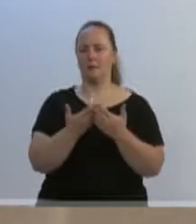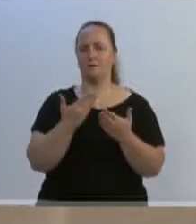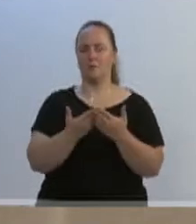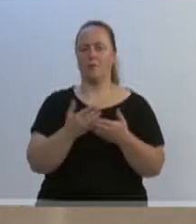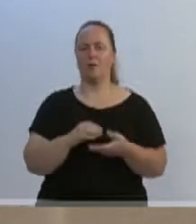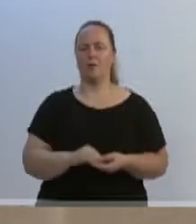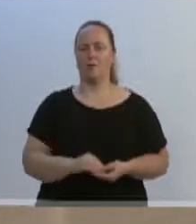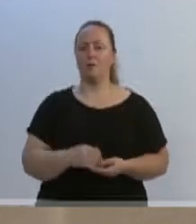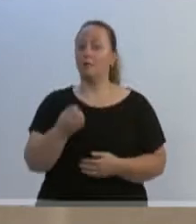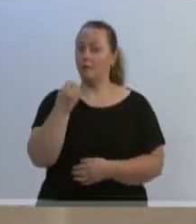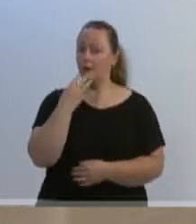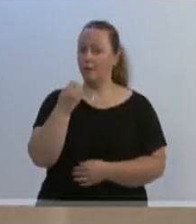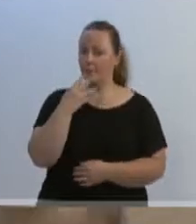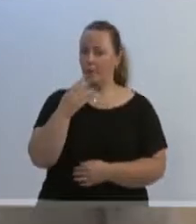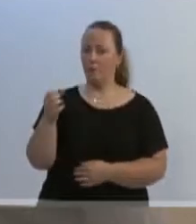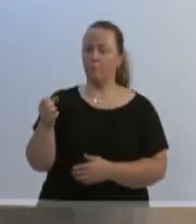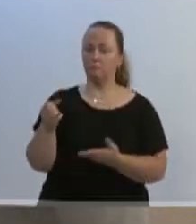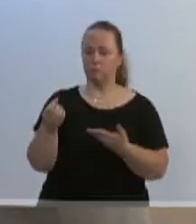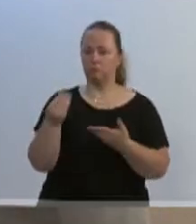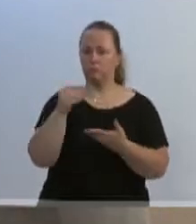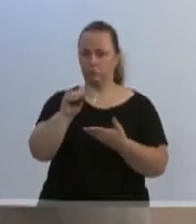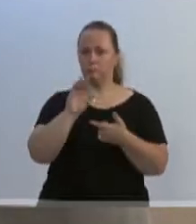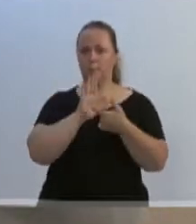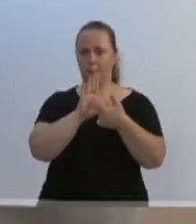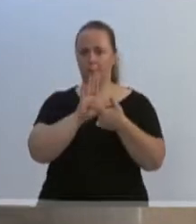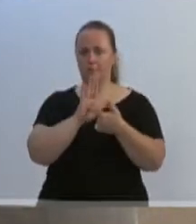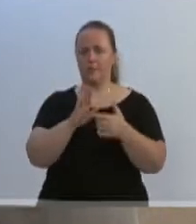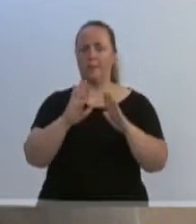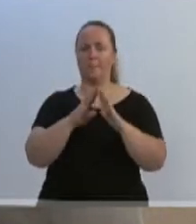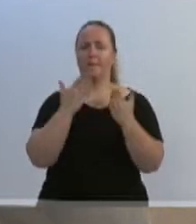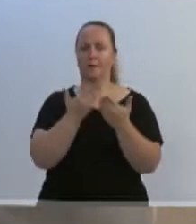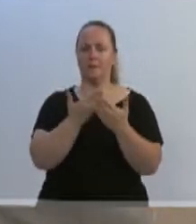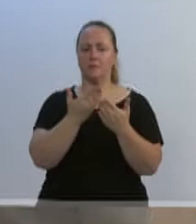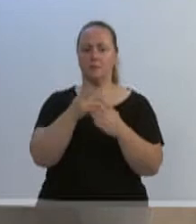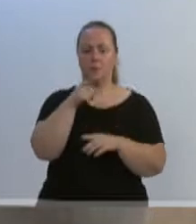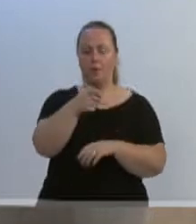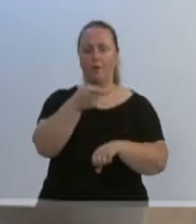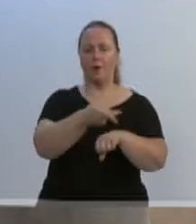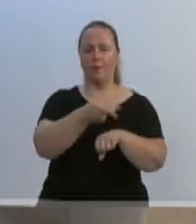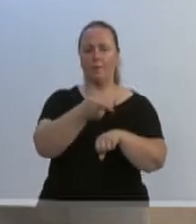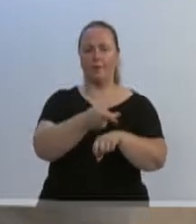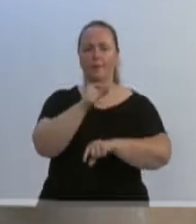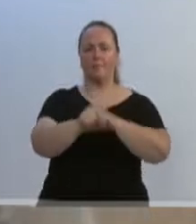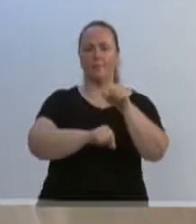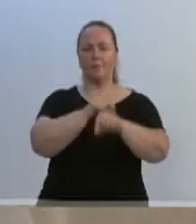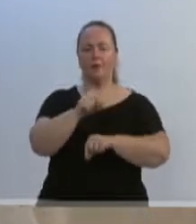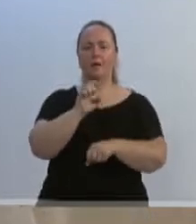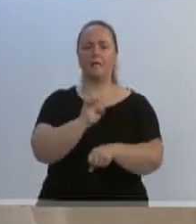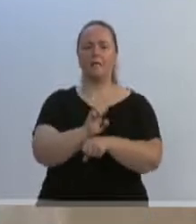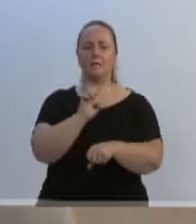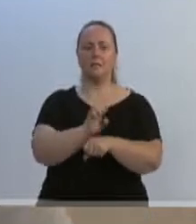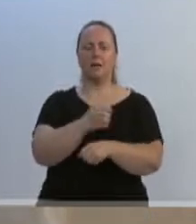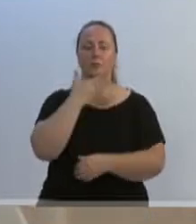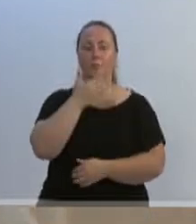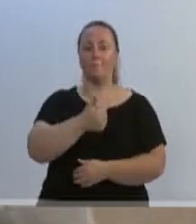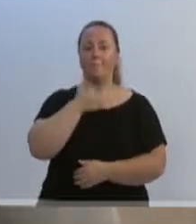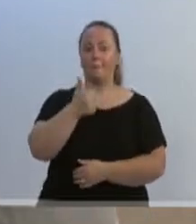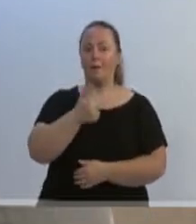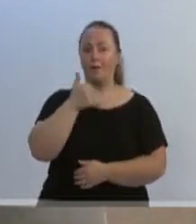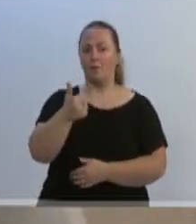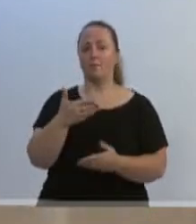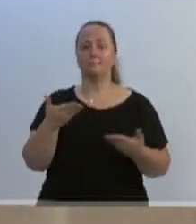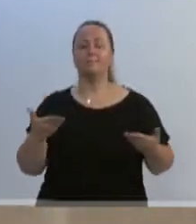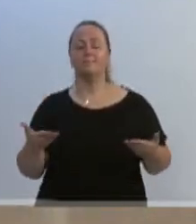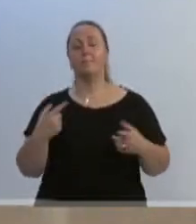muito bom a gente colocar e deixar. Inclusive, essa escola ganhou prêmio de ser melhor escola estadual em 2014, justamente, talvez,